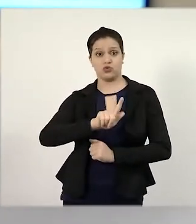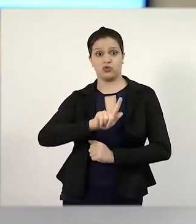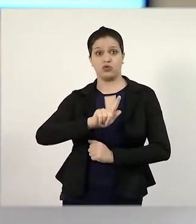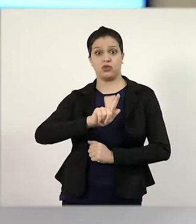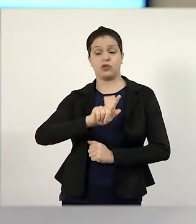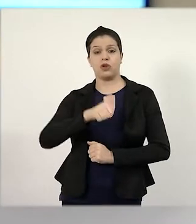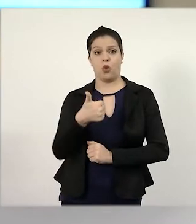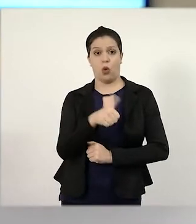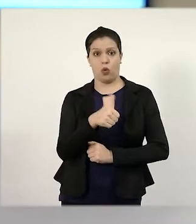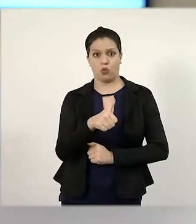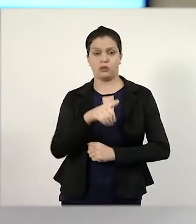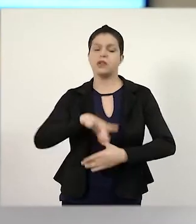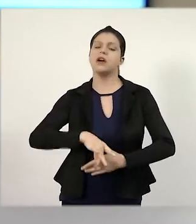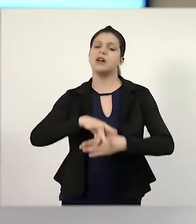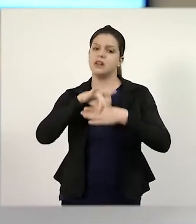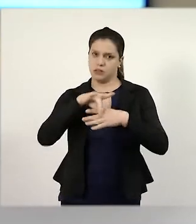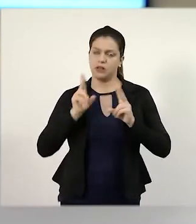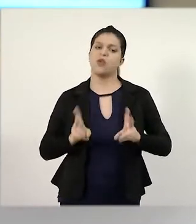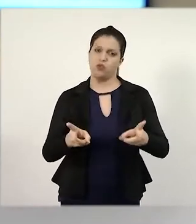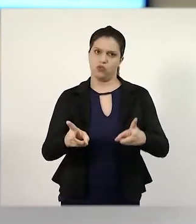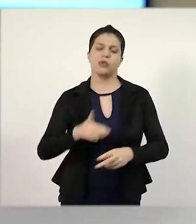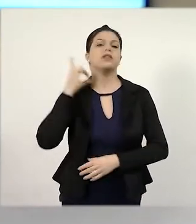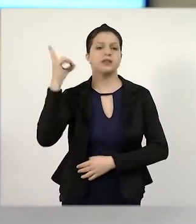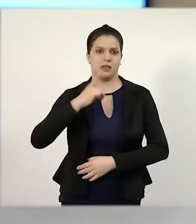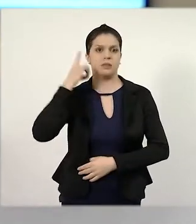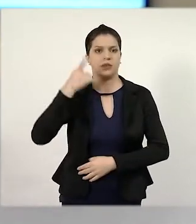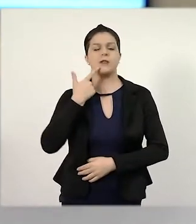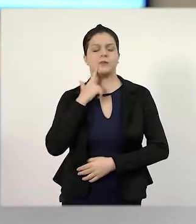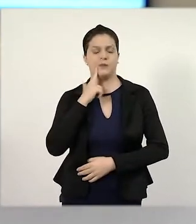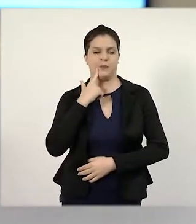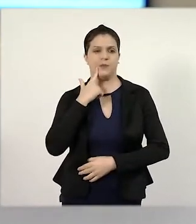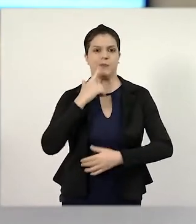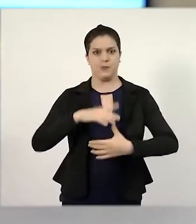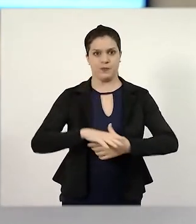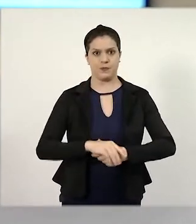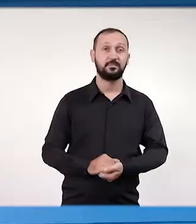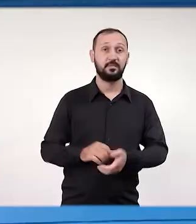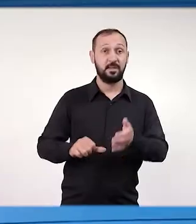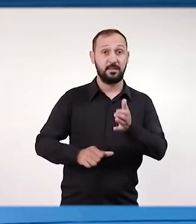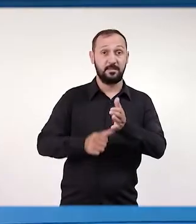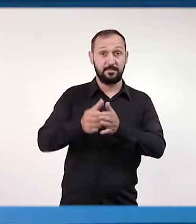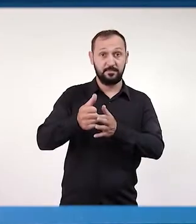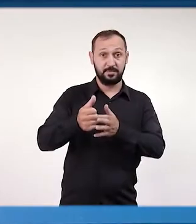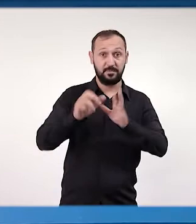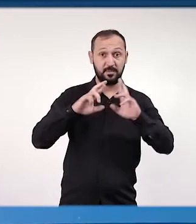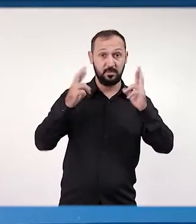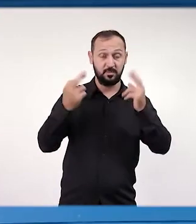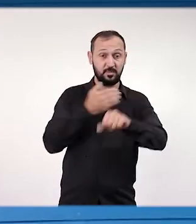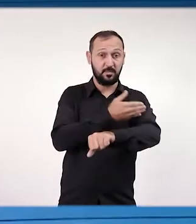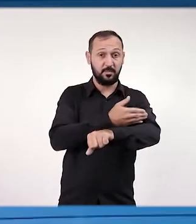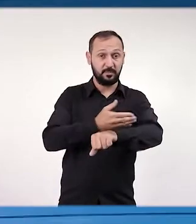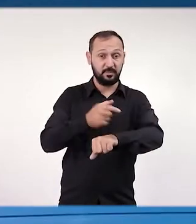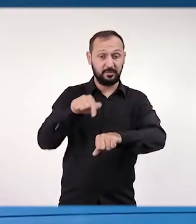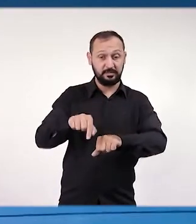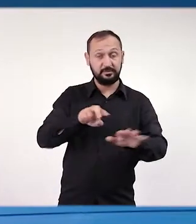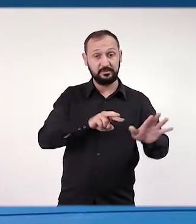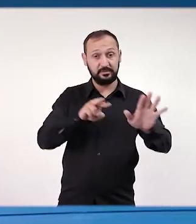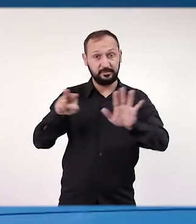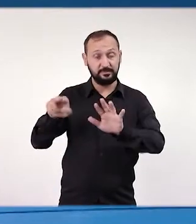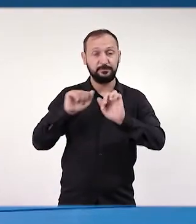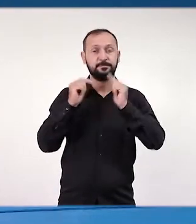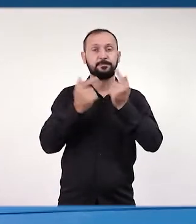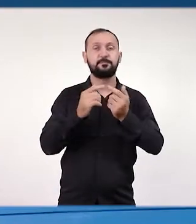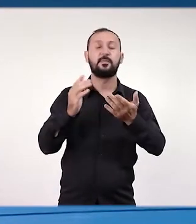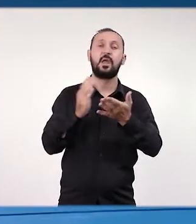que segue sob a liderança do deputado Londres Machado. Durante a primeira sessão ordinária da semana